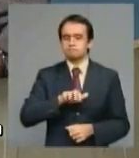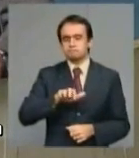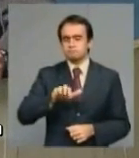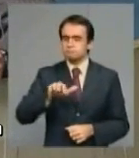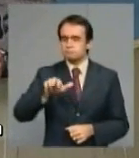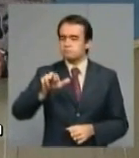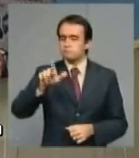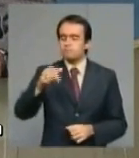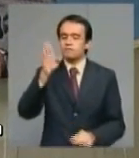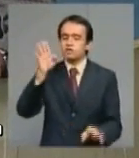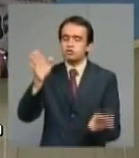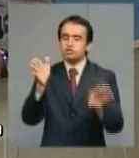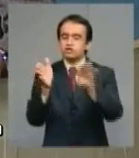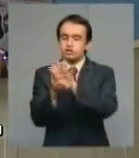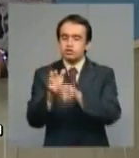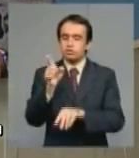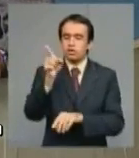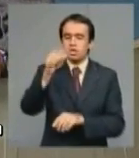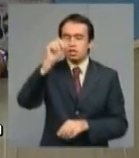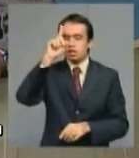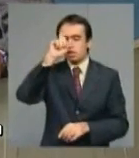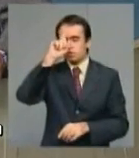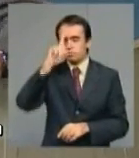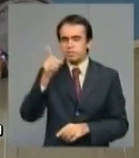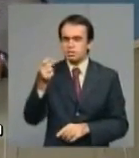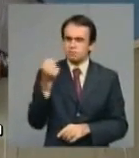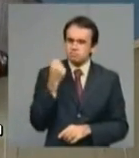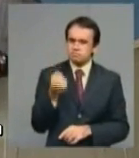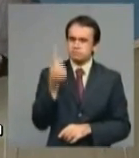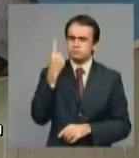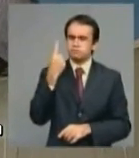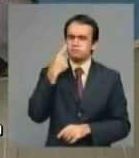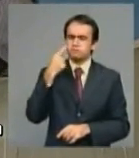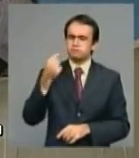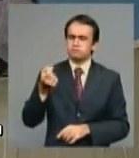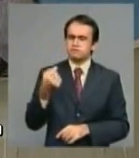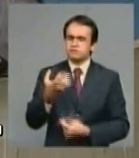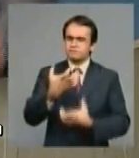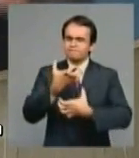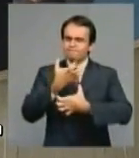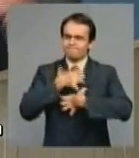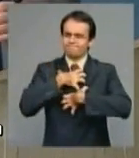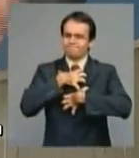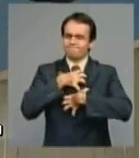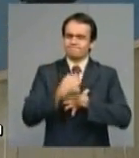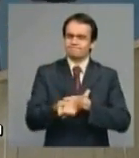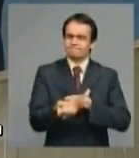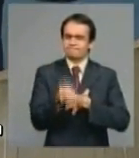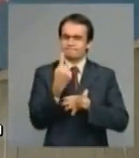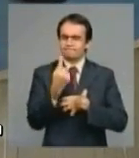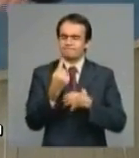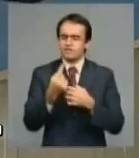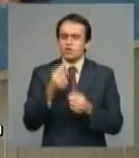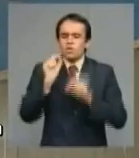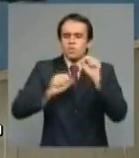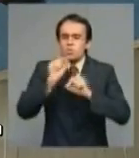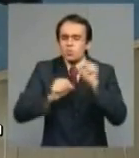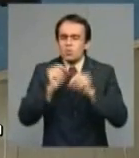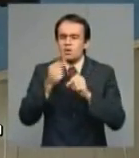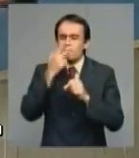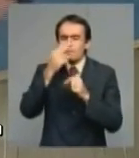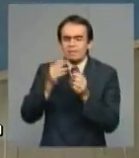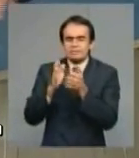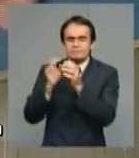quando nós fomos visitar o hospital, deputado Fernando Hugo, aí foi que doeu. Rapaz, a